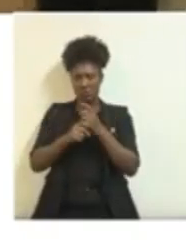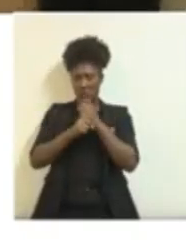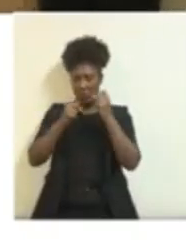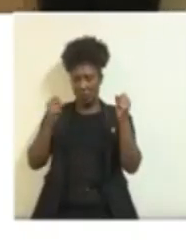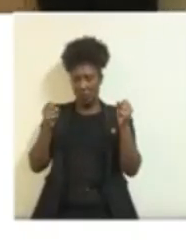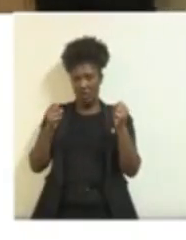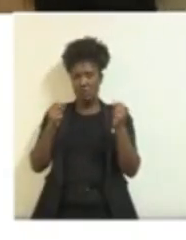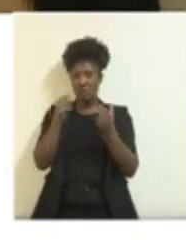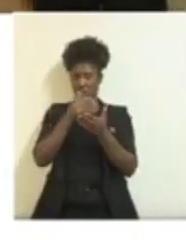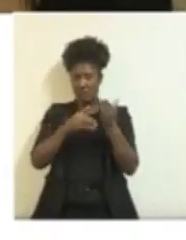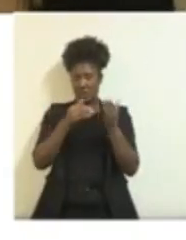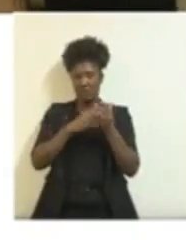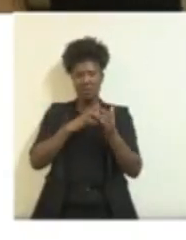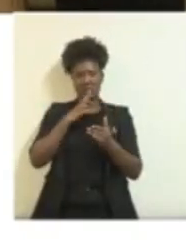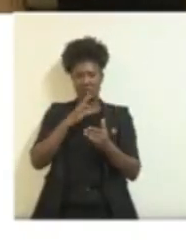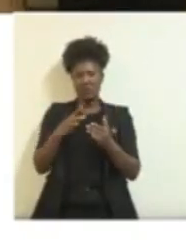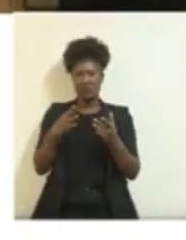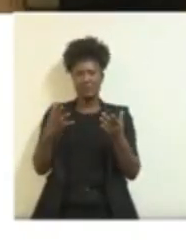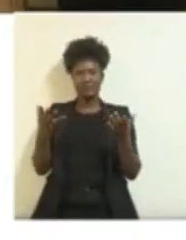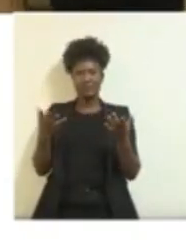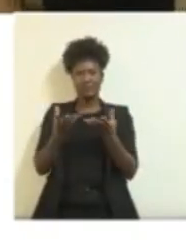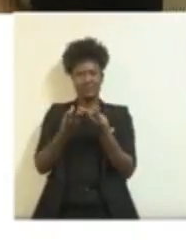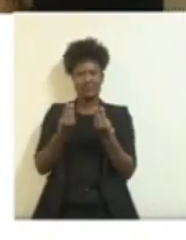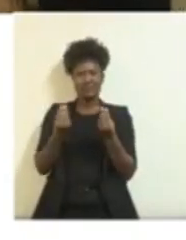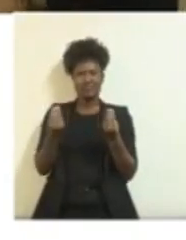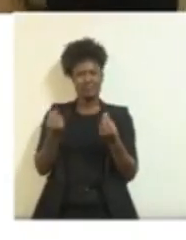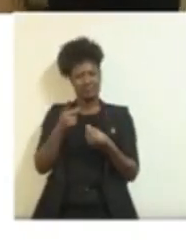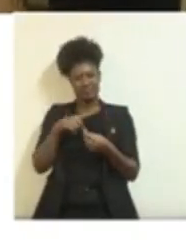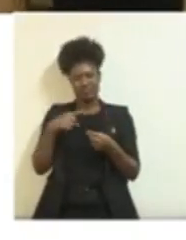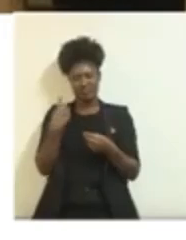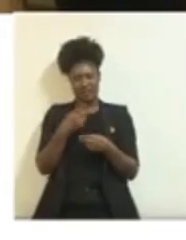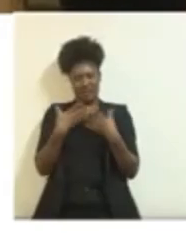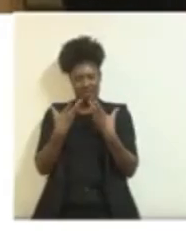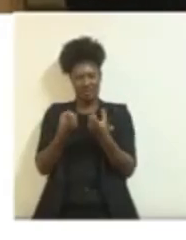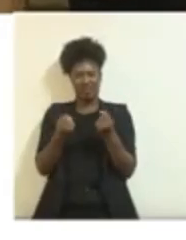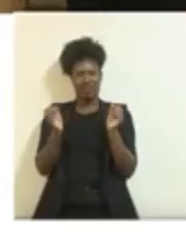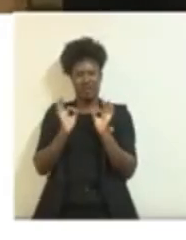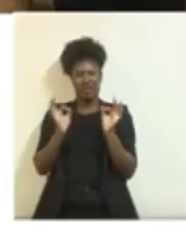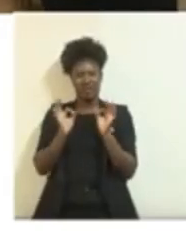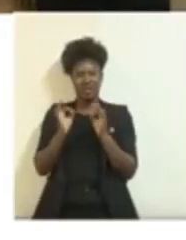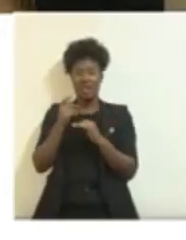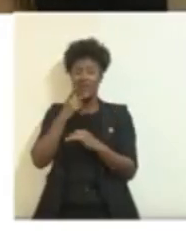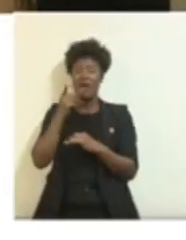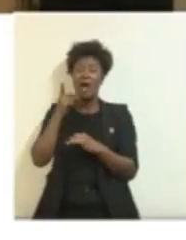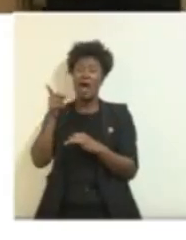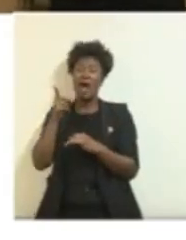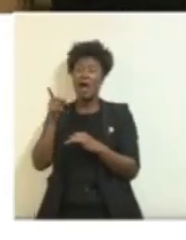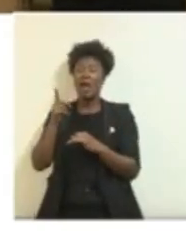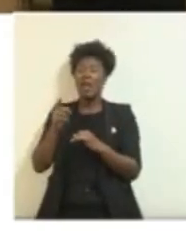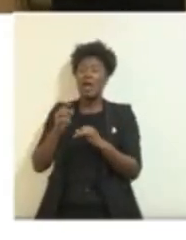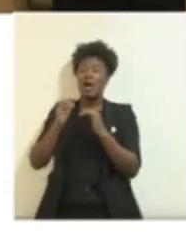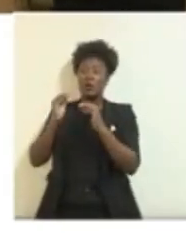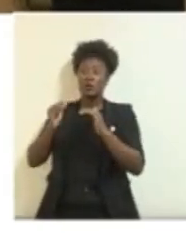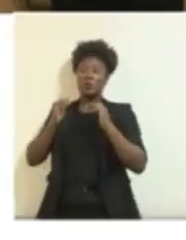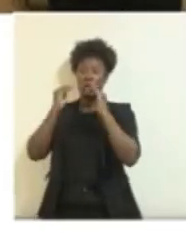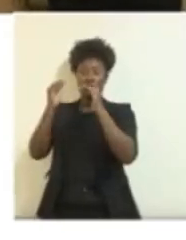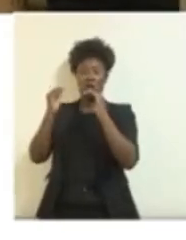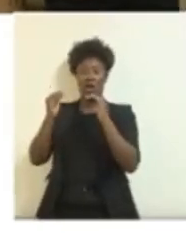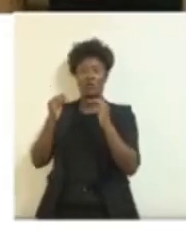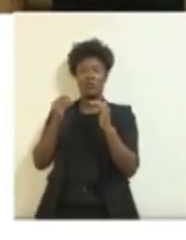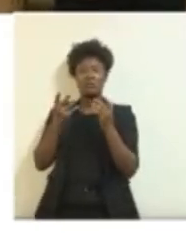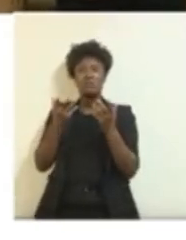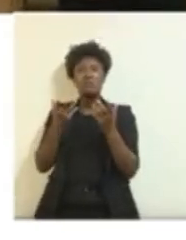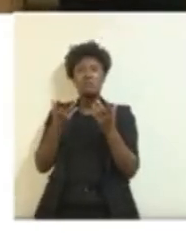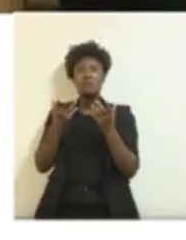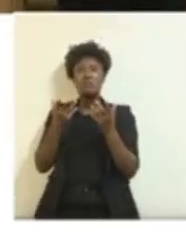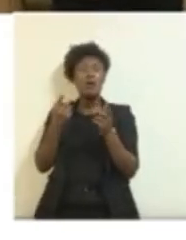adjunto, foi completamente, enfim, inaceitável. Quer dizer, ele colocou a culpa no procurador, o procurador que não leu a decisão judicial. Por